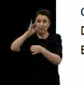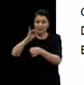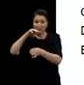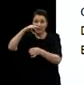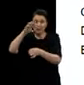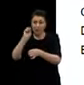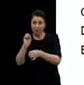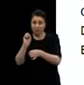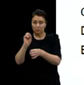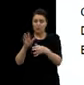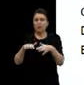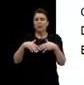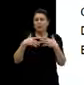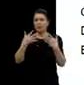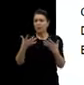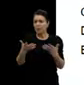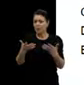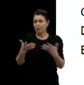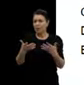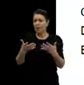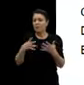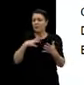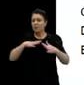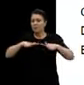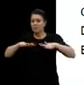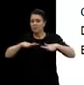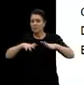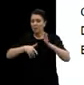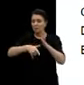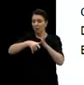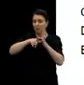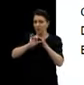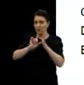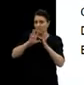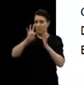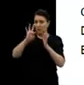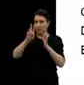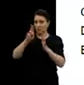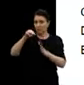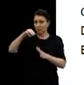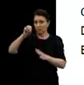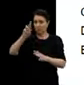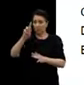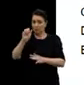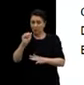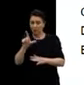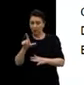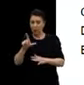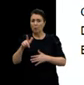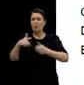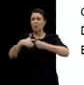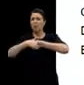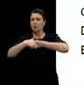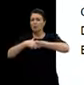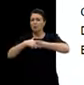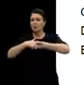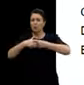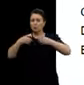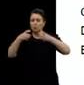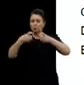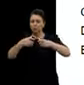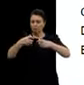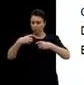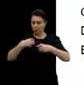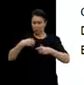com a ação antitumoral descrita, que a função celular é diretamente afetada